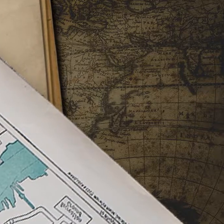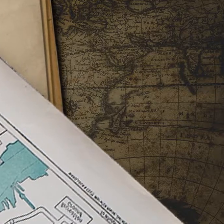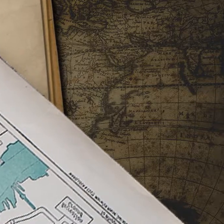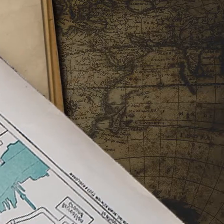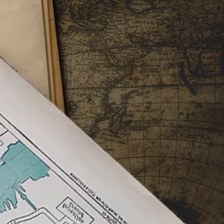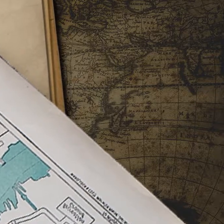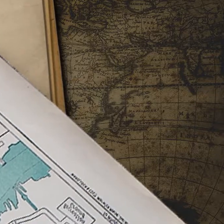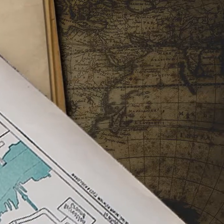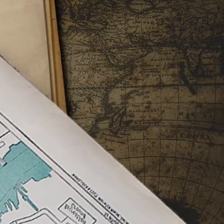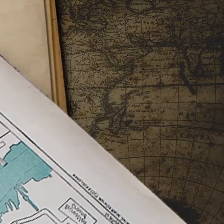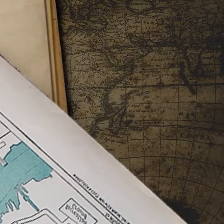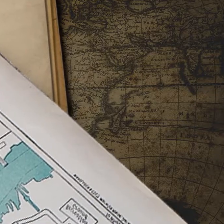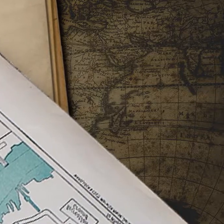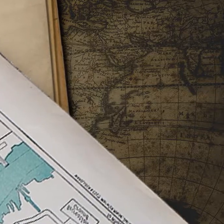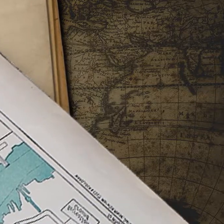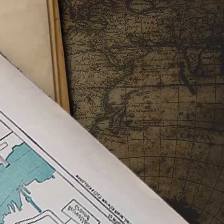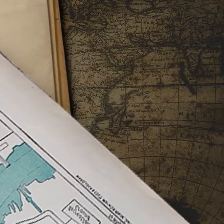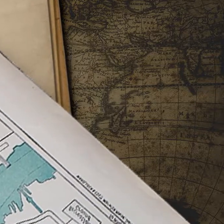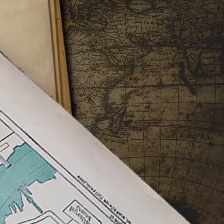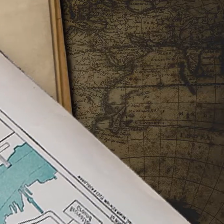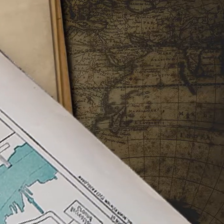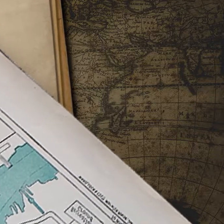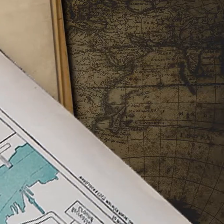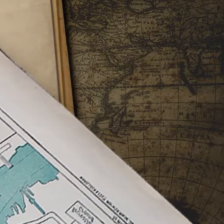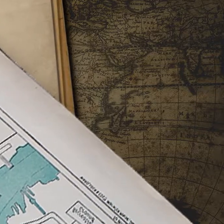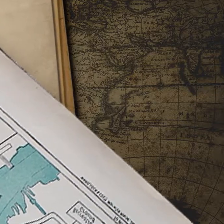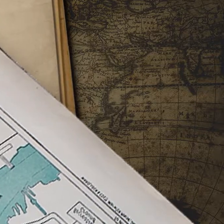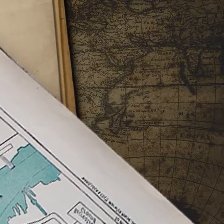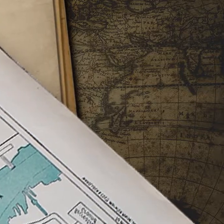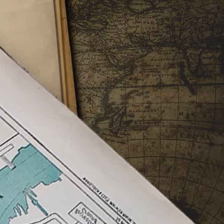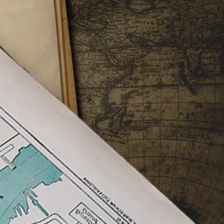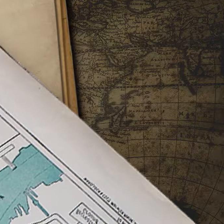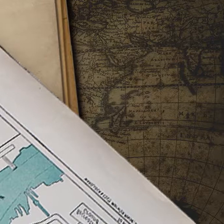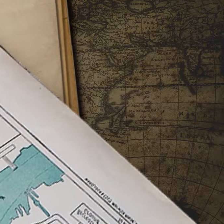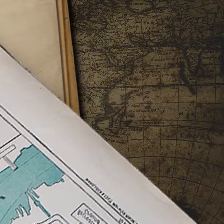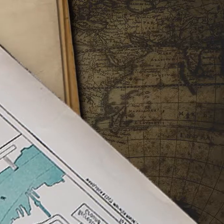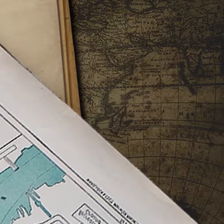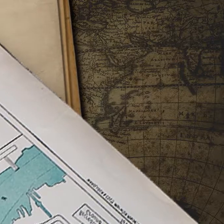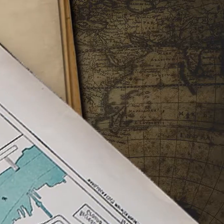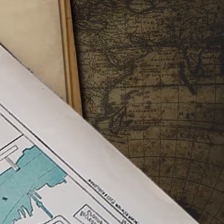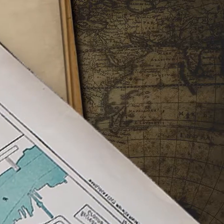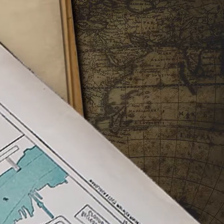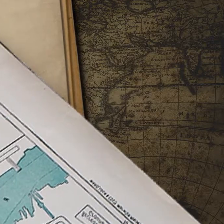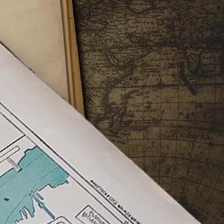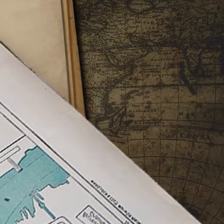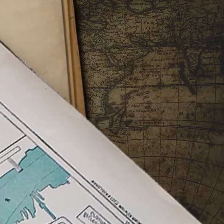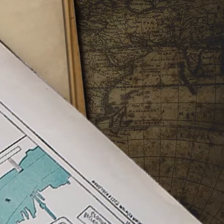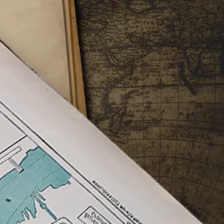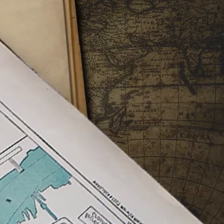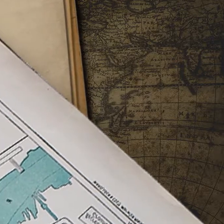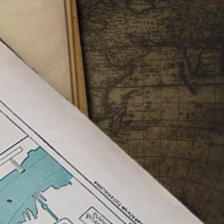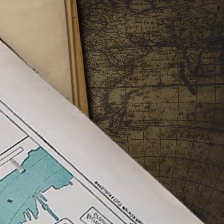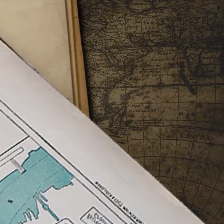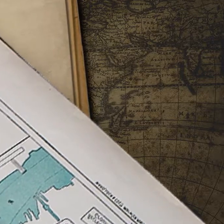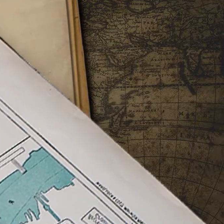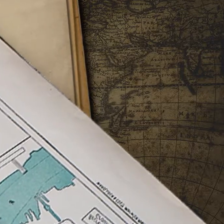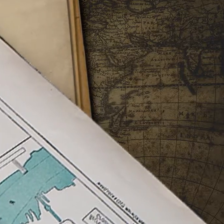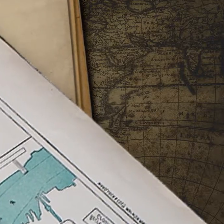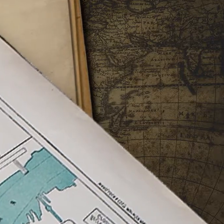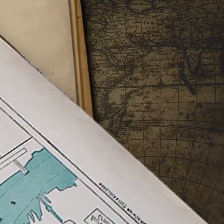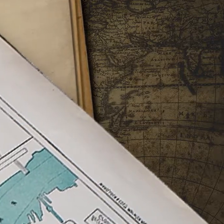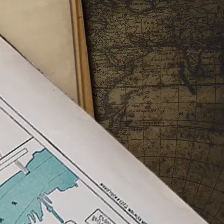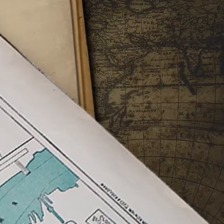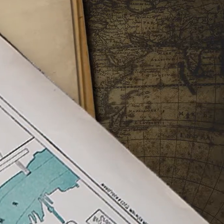Detetive Fix e Passepartout estão sentados em 2 cadeiras em uma mesa bem simples. Eles estão em um bar. Sobre a